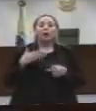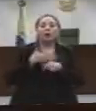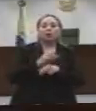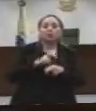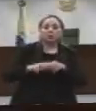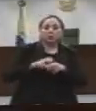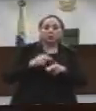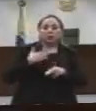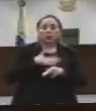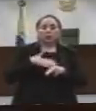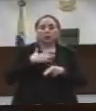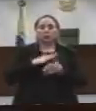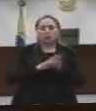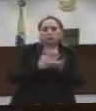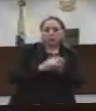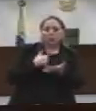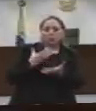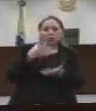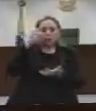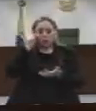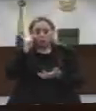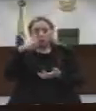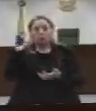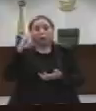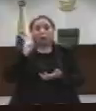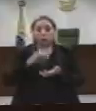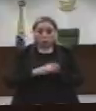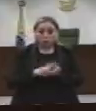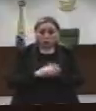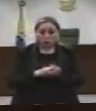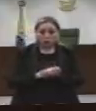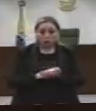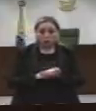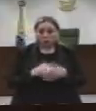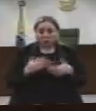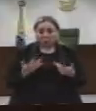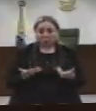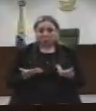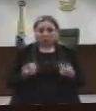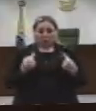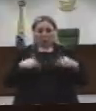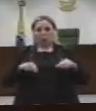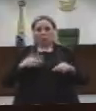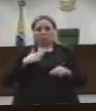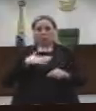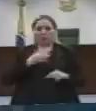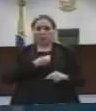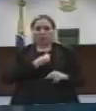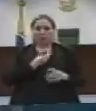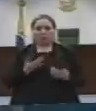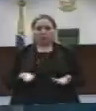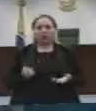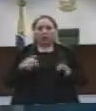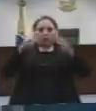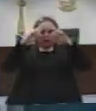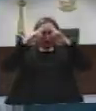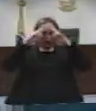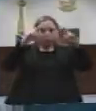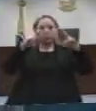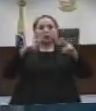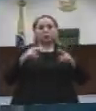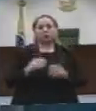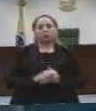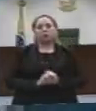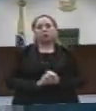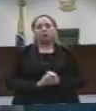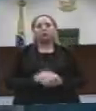a vez tô cansado quero dormir e ouço samba e isso não agride a minha individualidade porque respeito o direito do outro manifestar e o